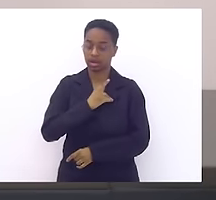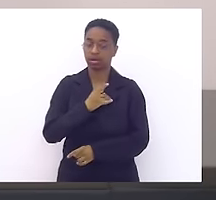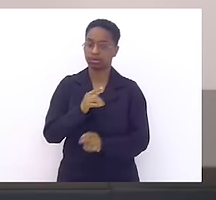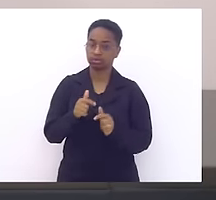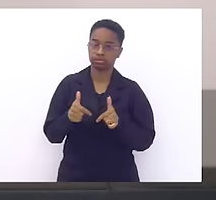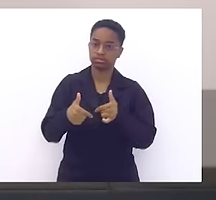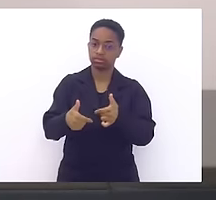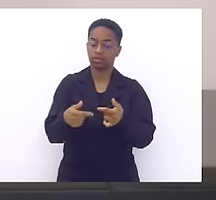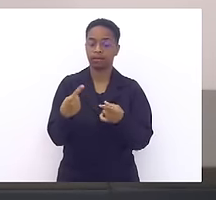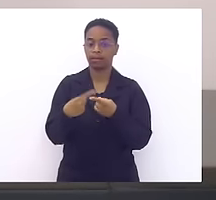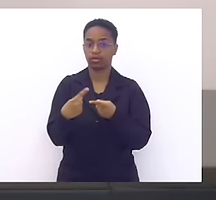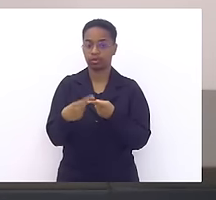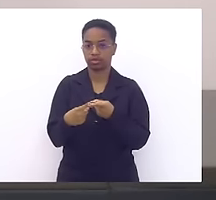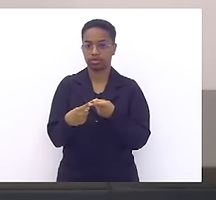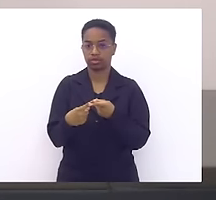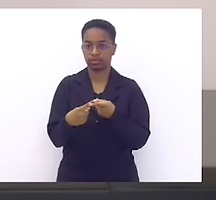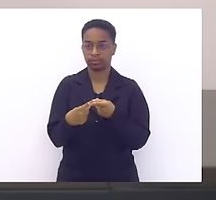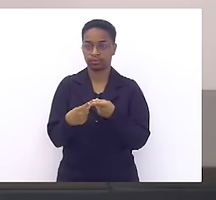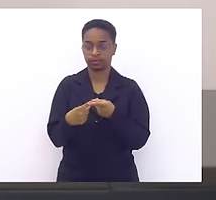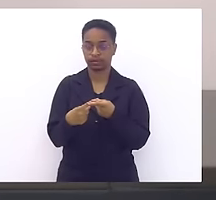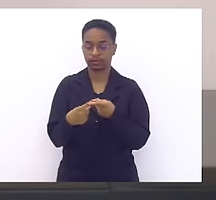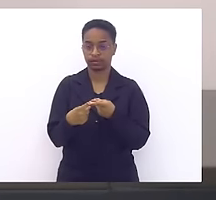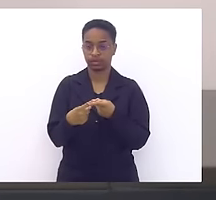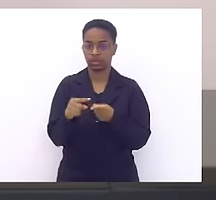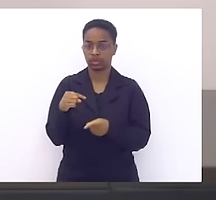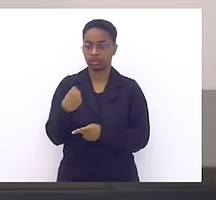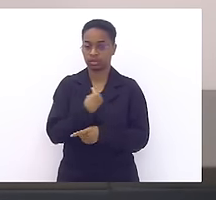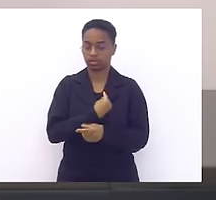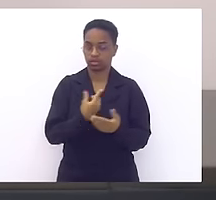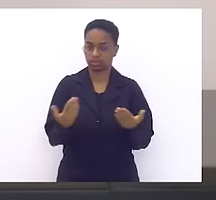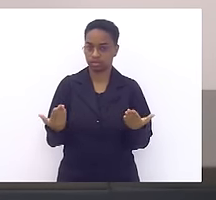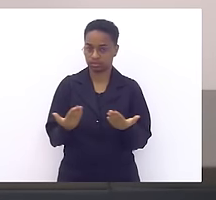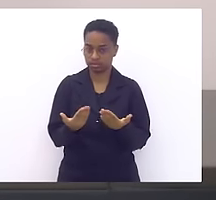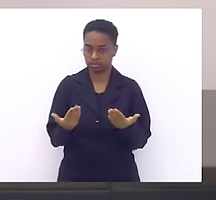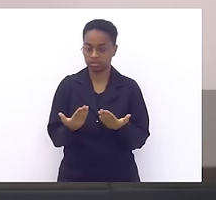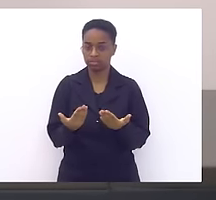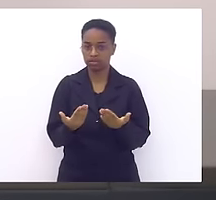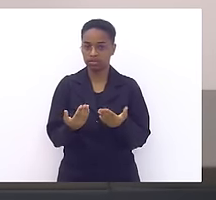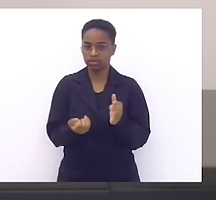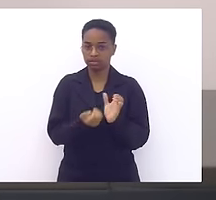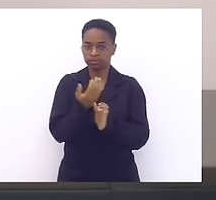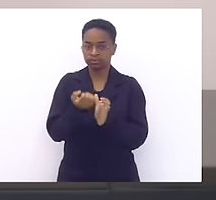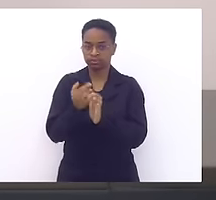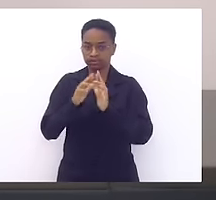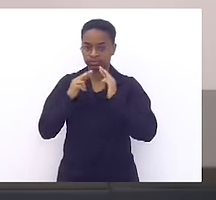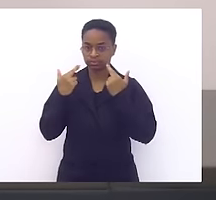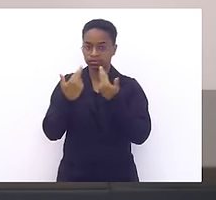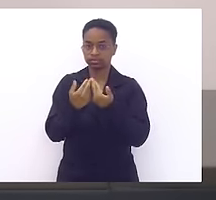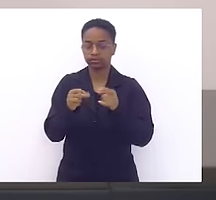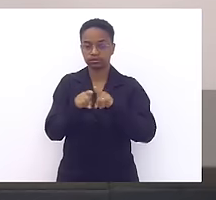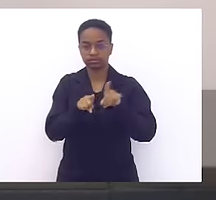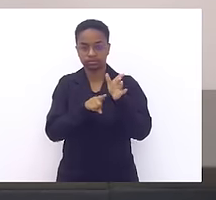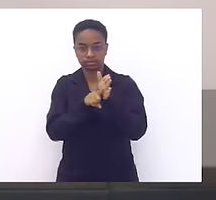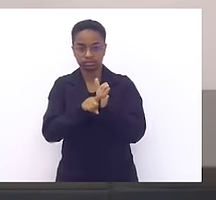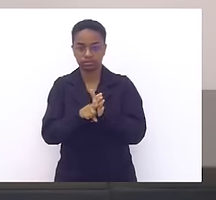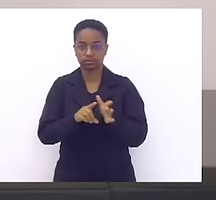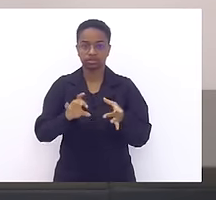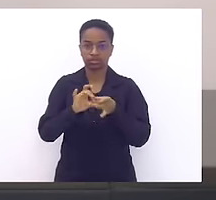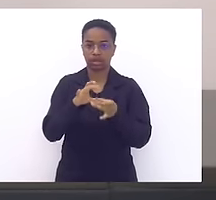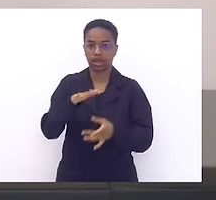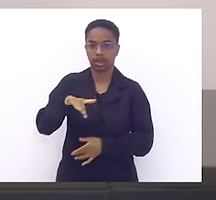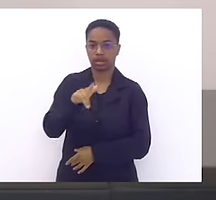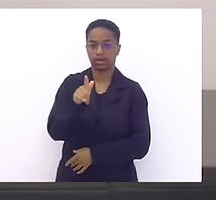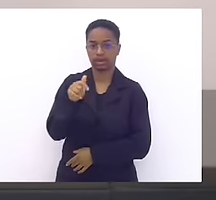porque nós estamos Nesse momento fazendo as oitivas e a investigação do que diz respeito ao serviço de gás